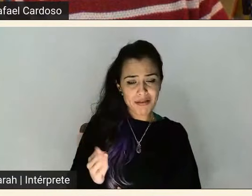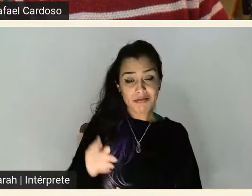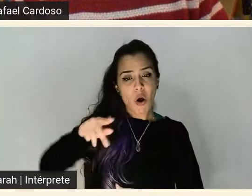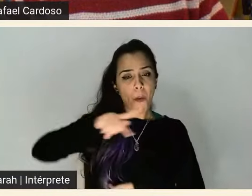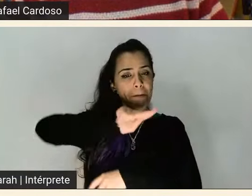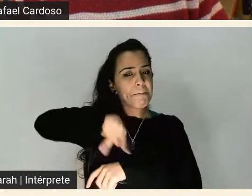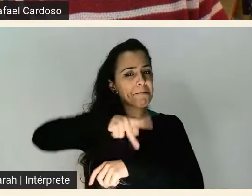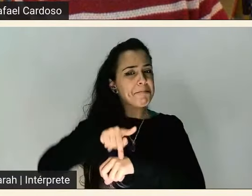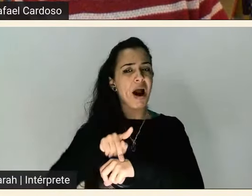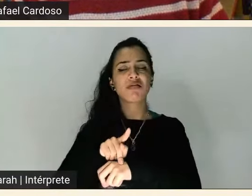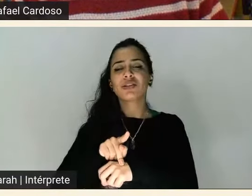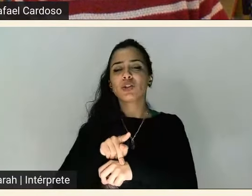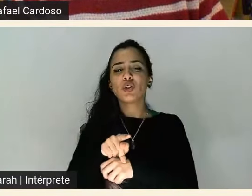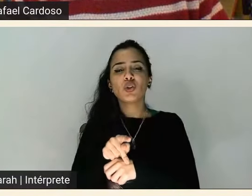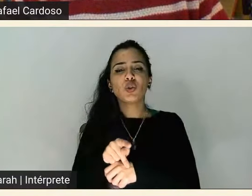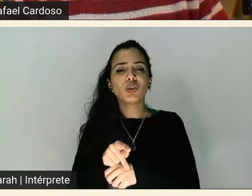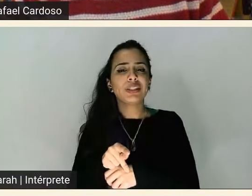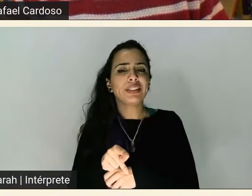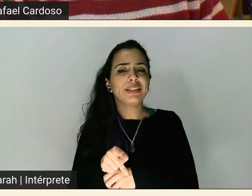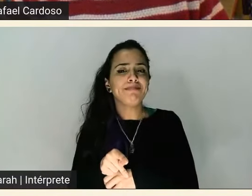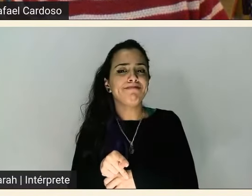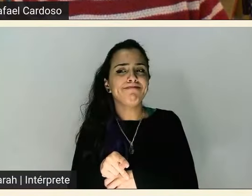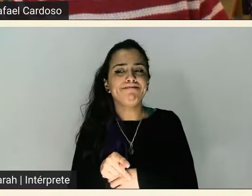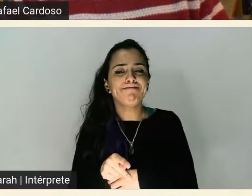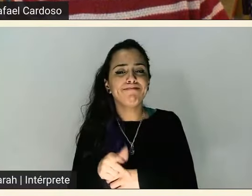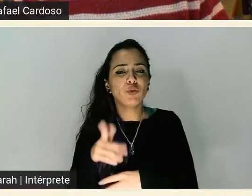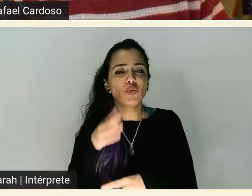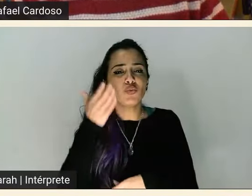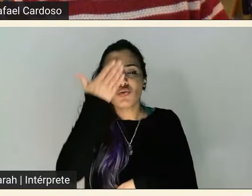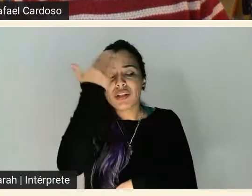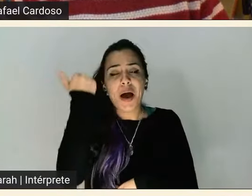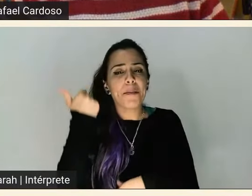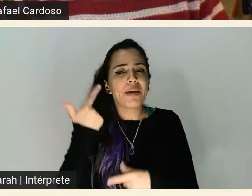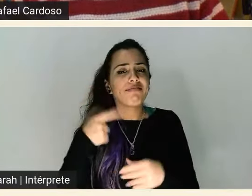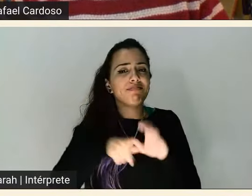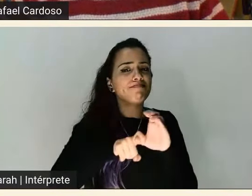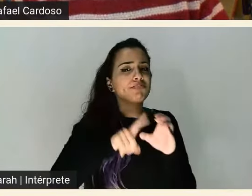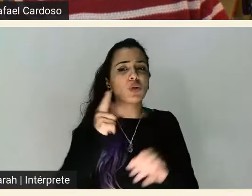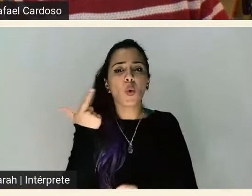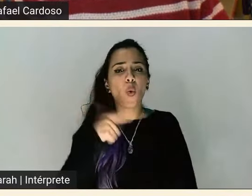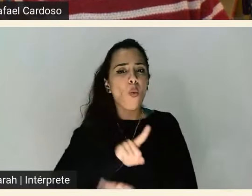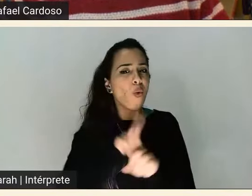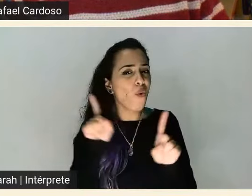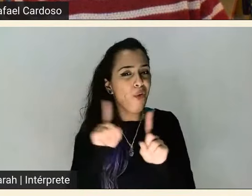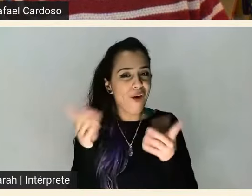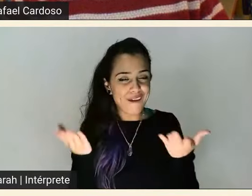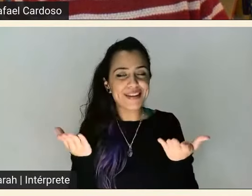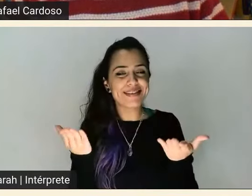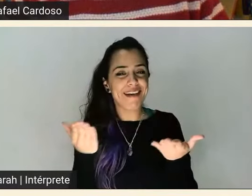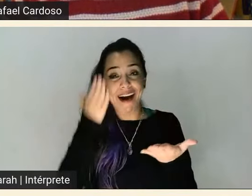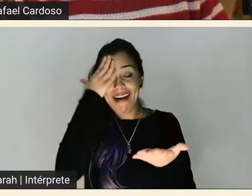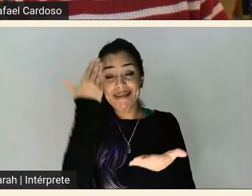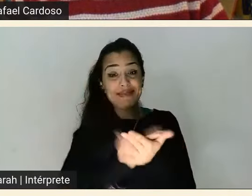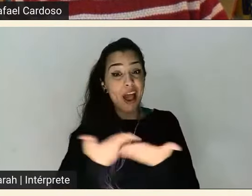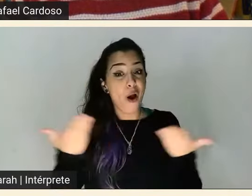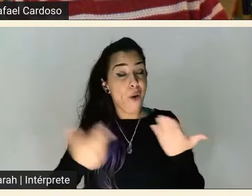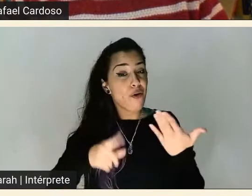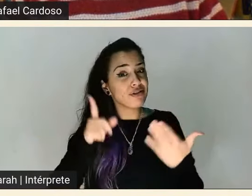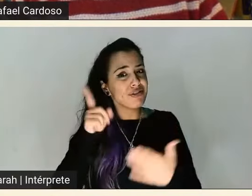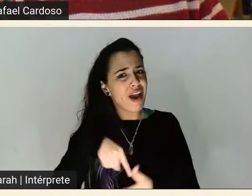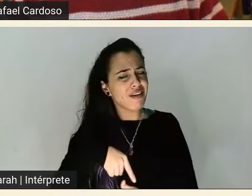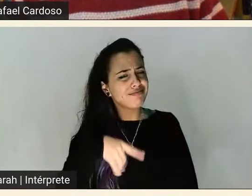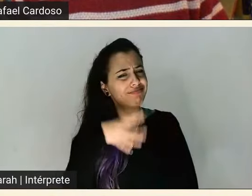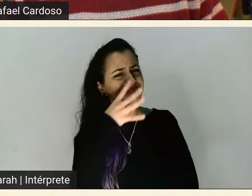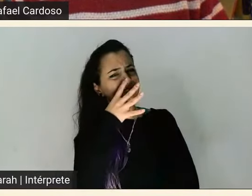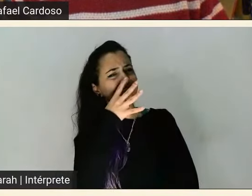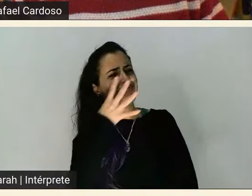que não desagregou, ninguém sabe por quê, né? Isso até hoje é um dos grandes mistérios históricos.